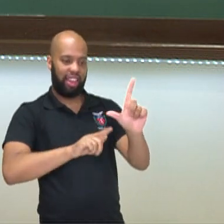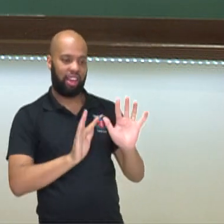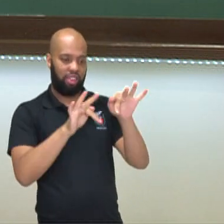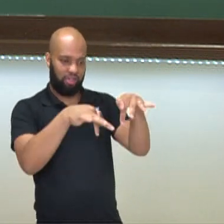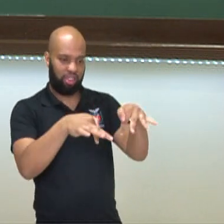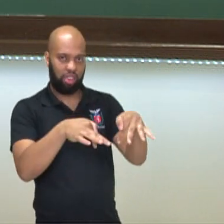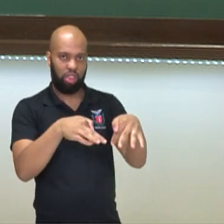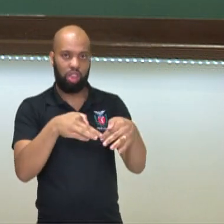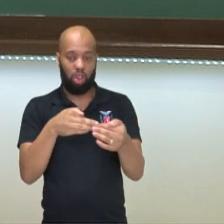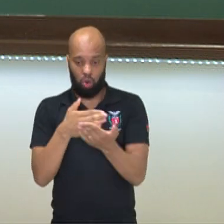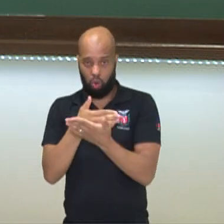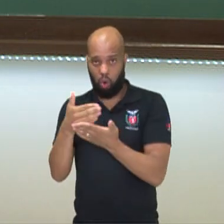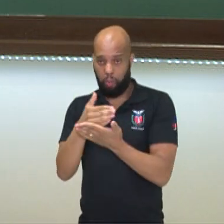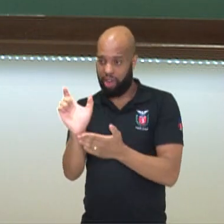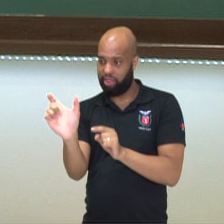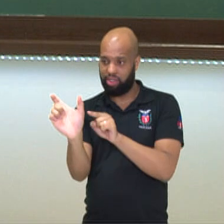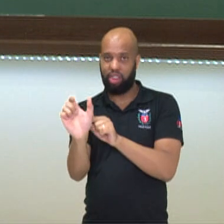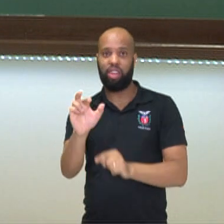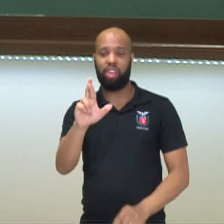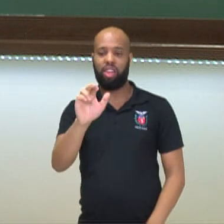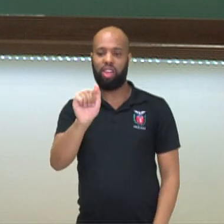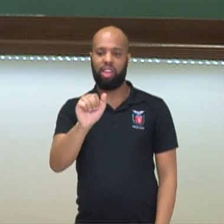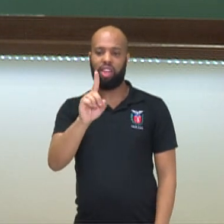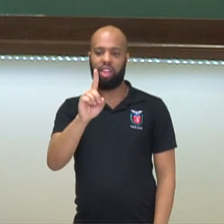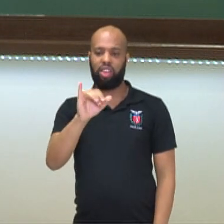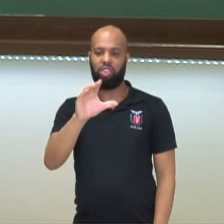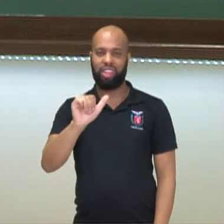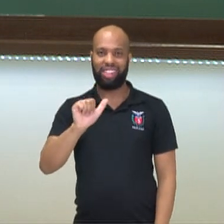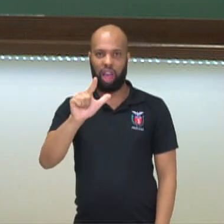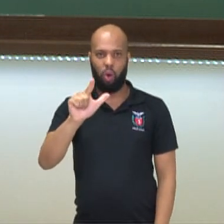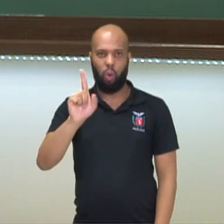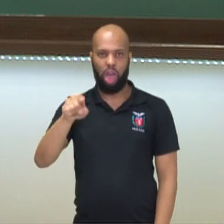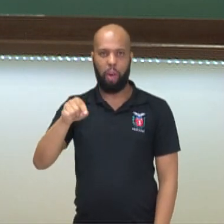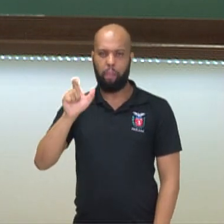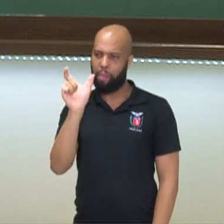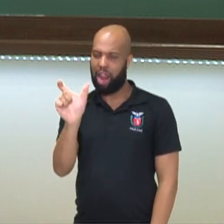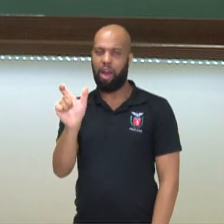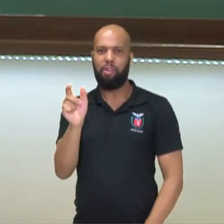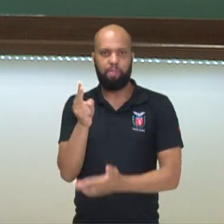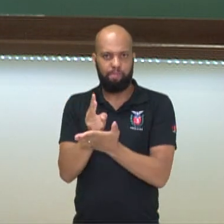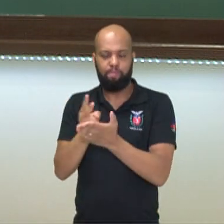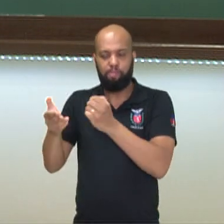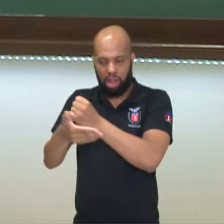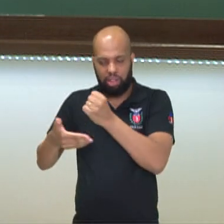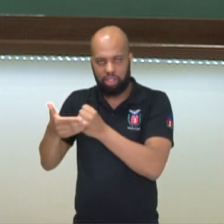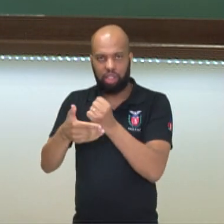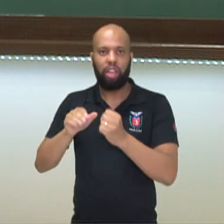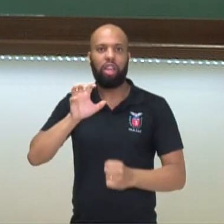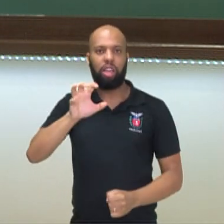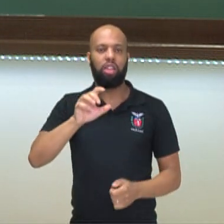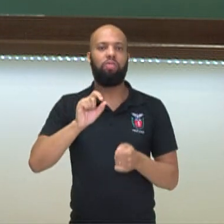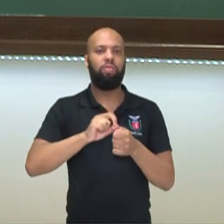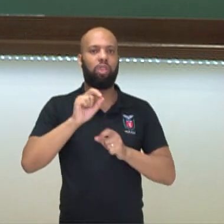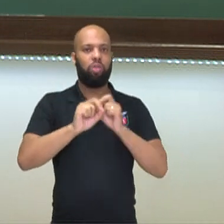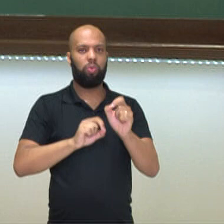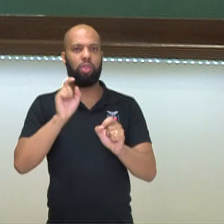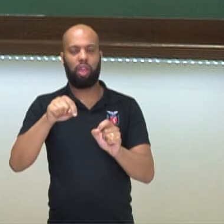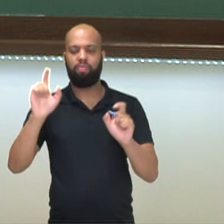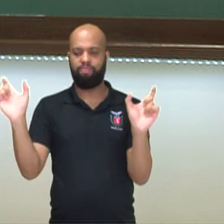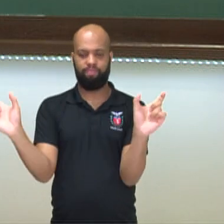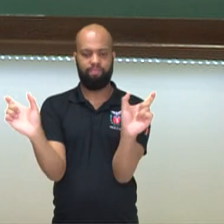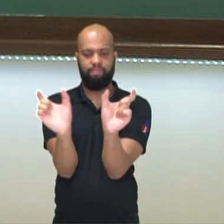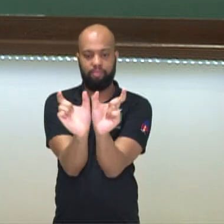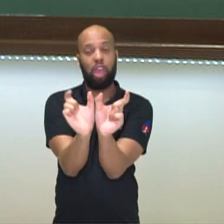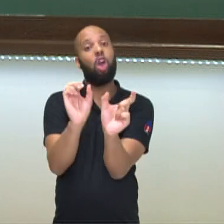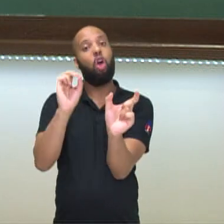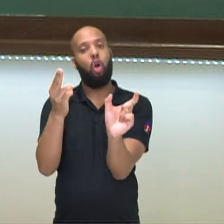que ele inicia o radical, ou o segundo elemento. Que é isso que vai formar, vai dizer se vai